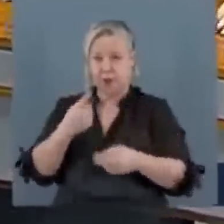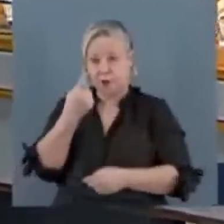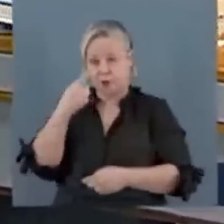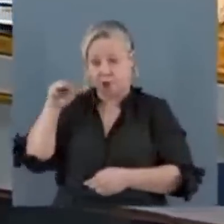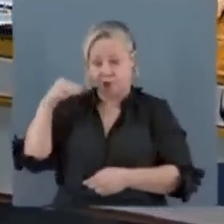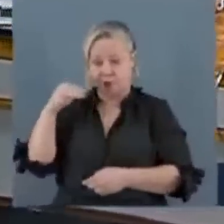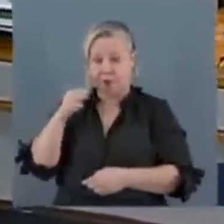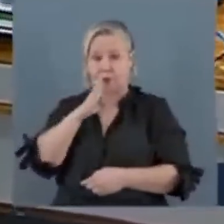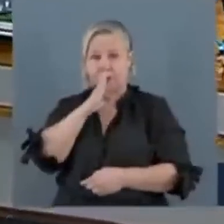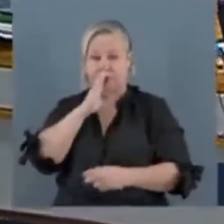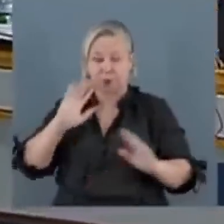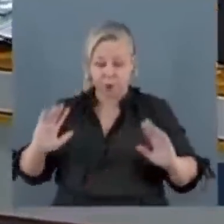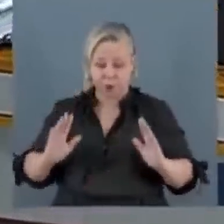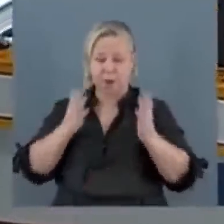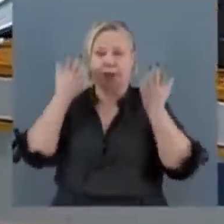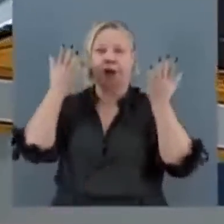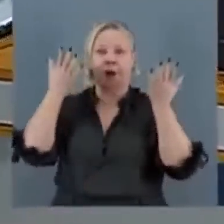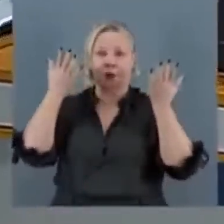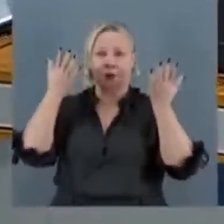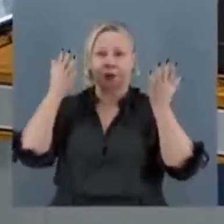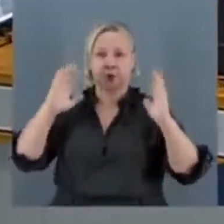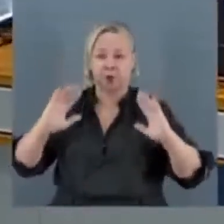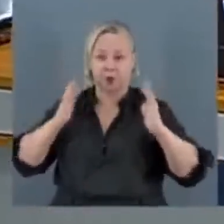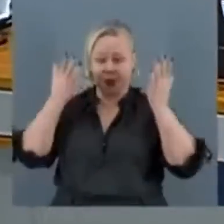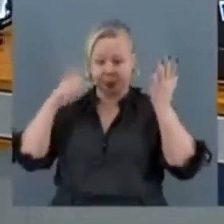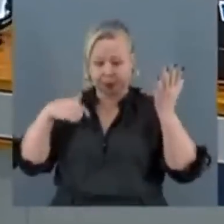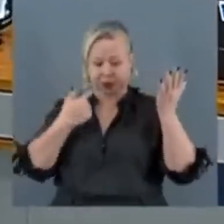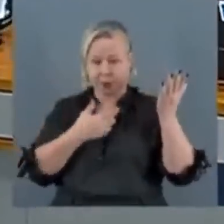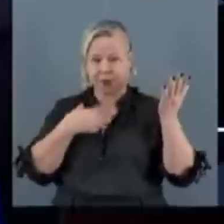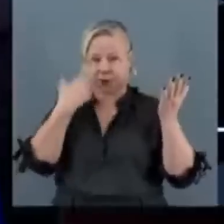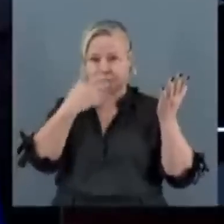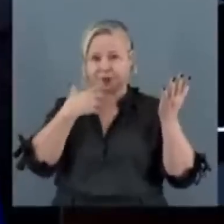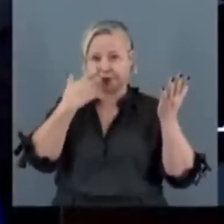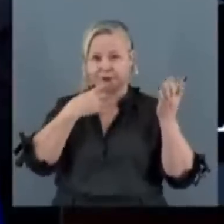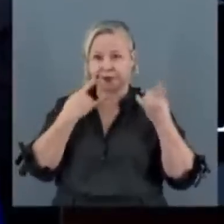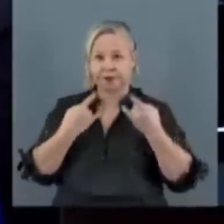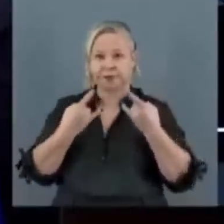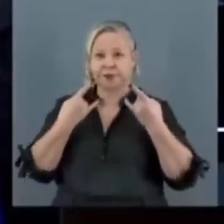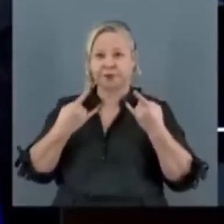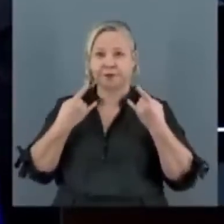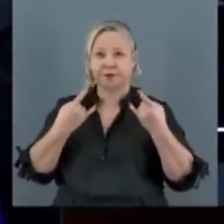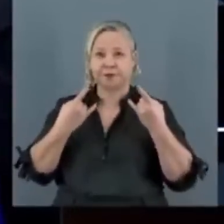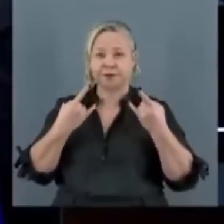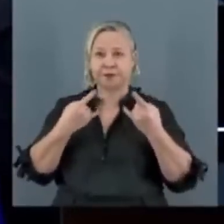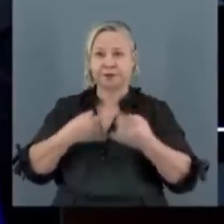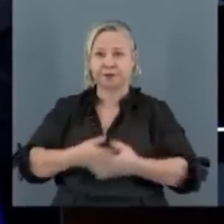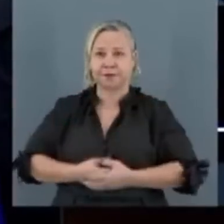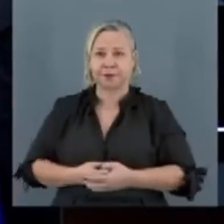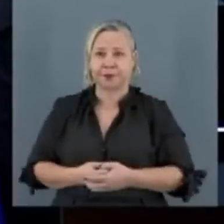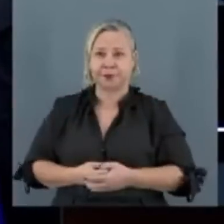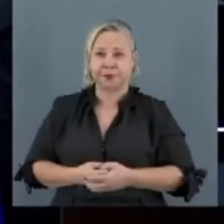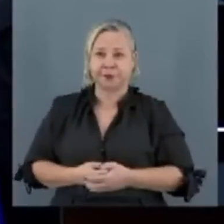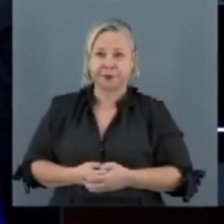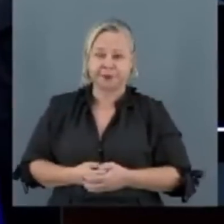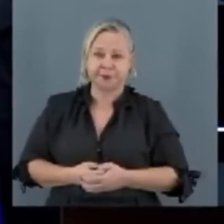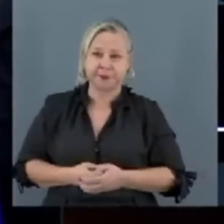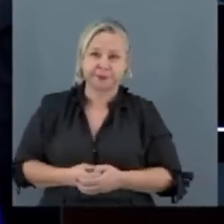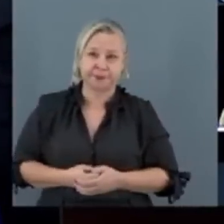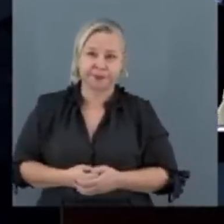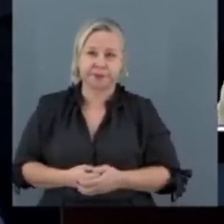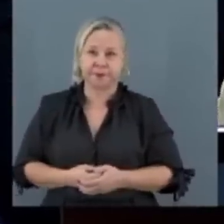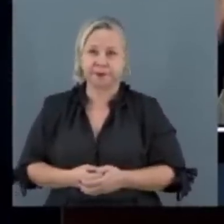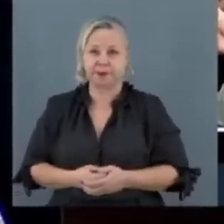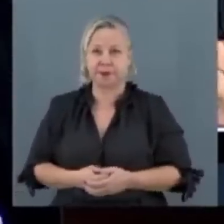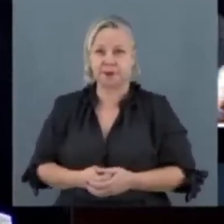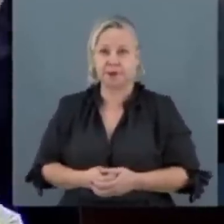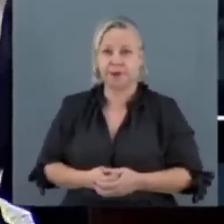Homenagem mais que de vida depois eu queria ver eu acho vamos prestar um homem um minuto